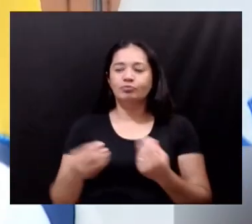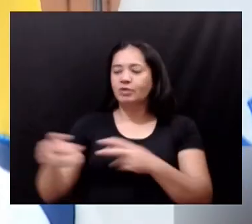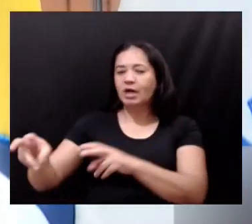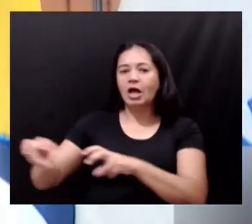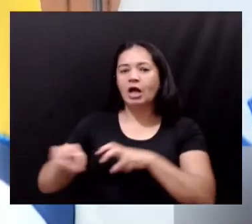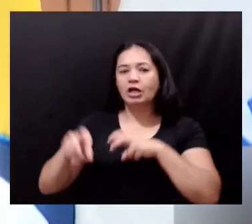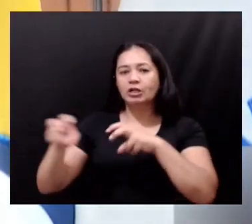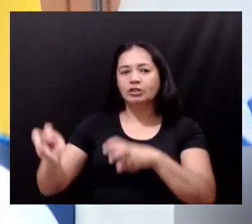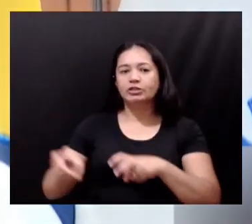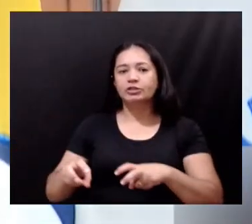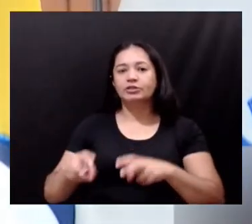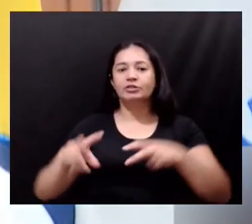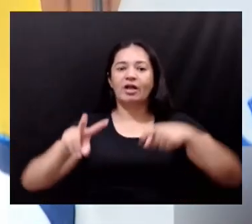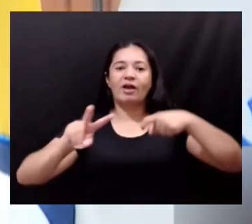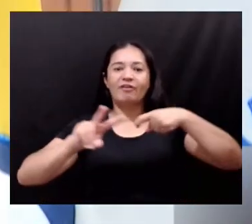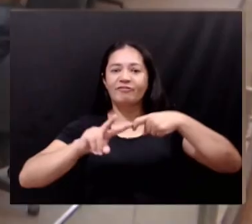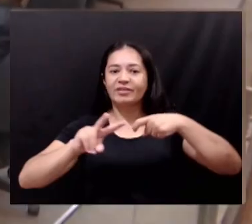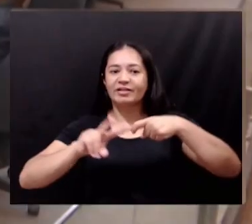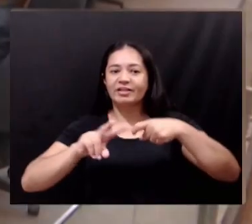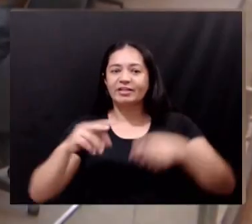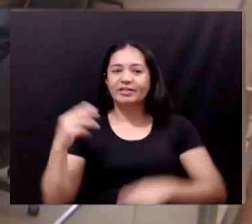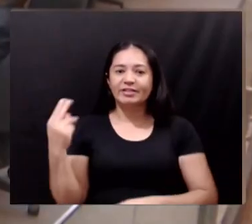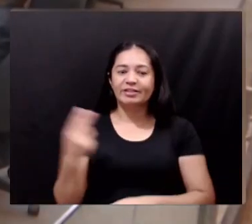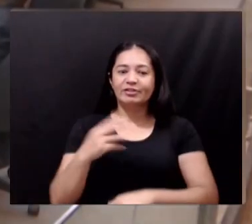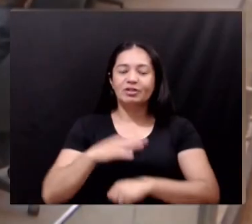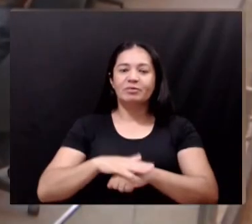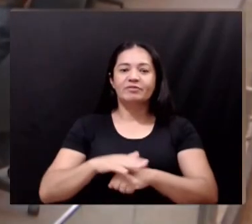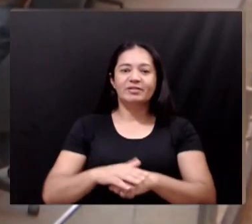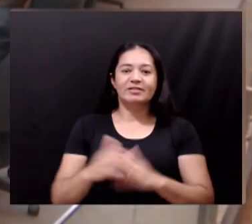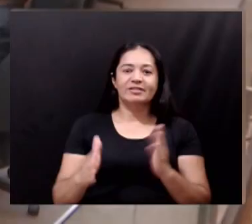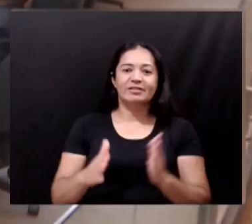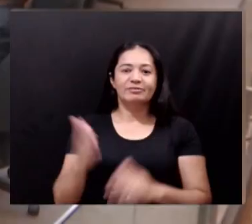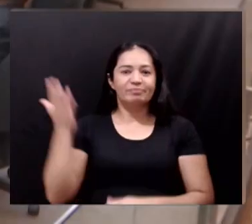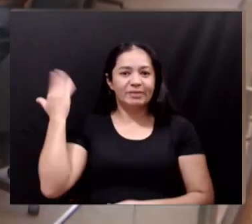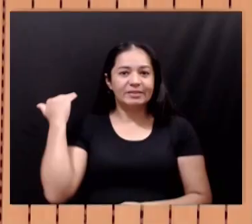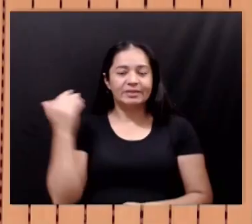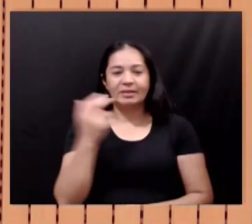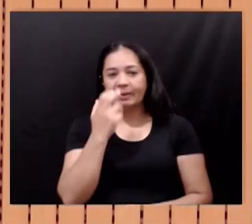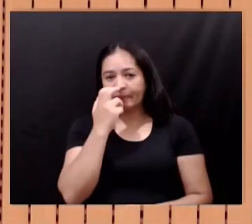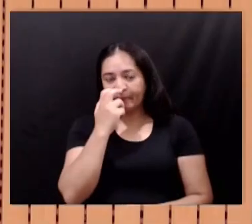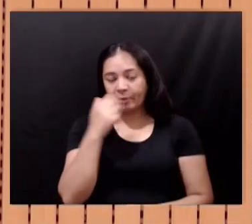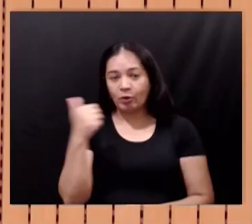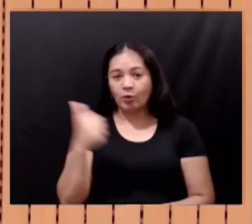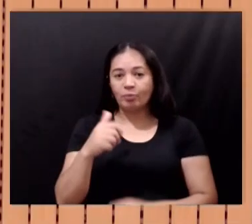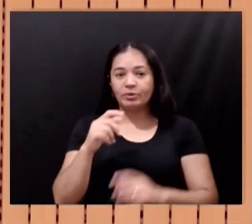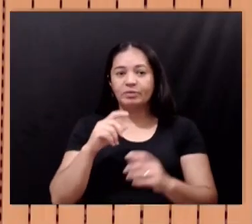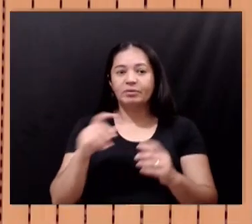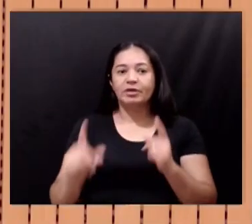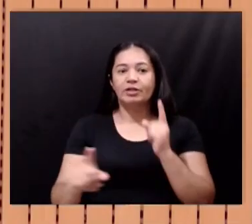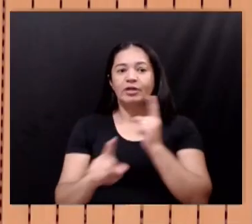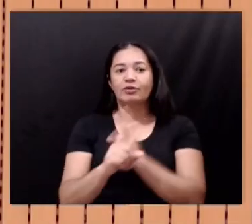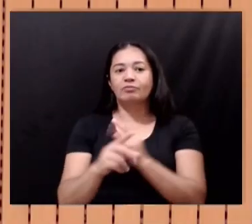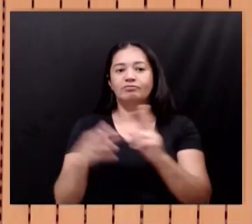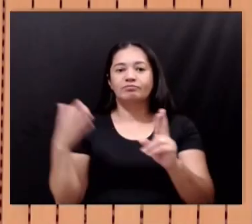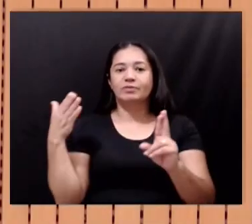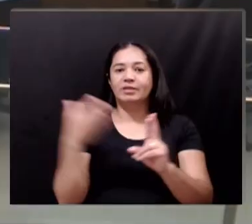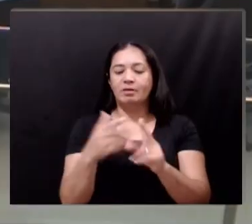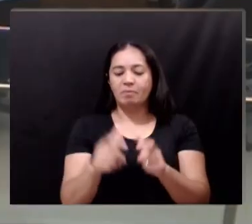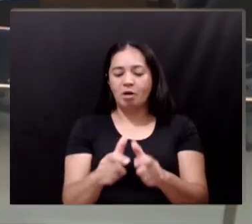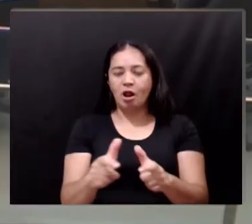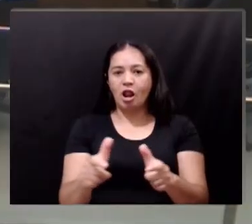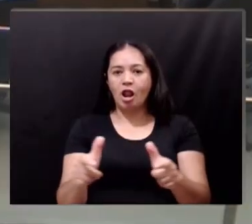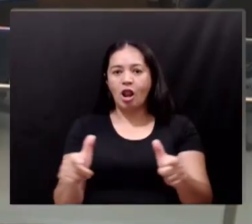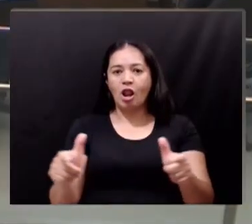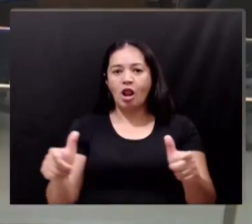que a gente não conseguiu fazer na legislatura passada. O primeiro encontro representou uma expansão da abrangência do tema, que já